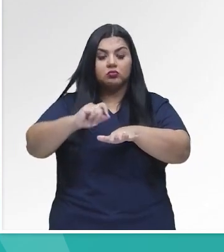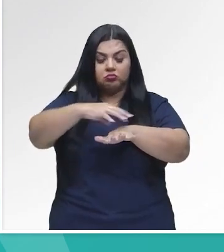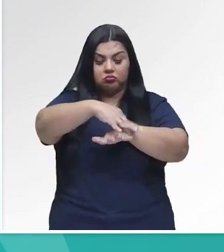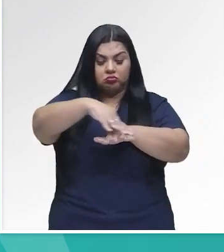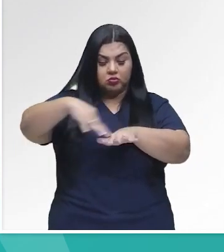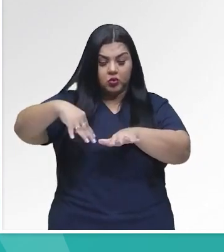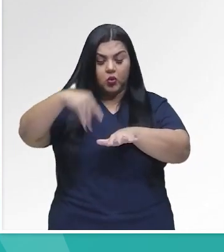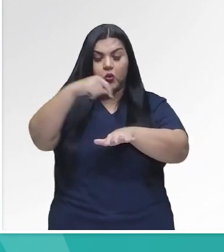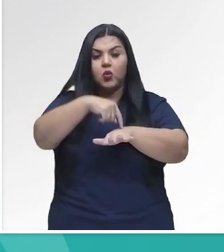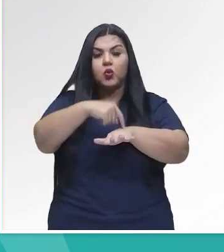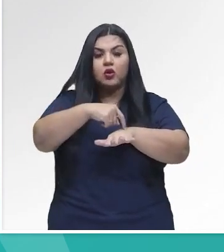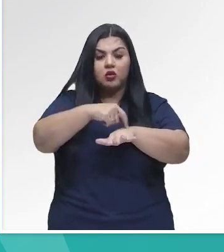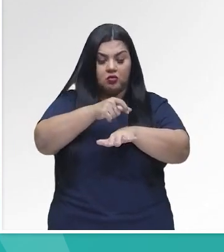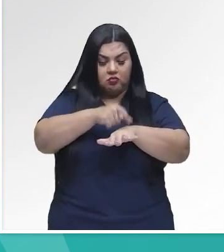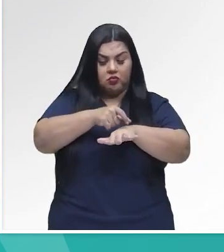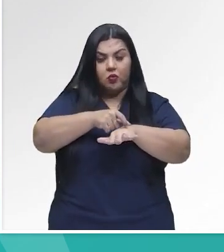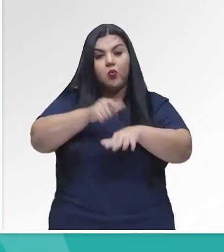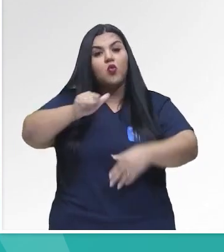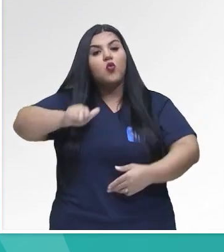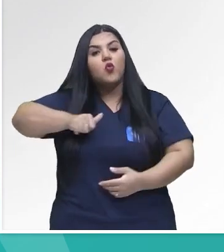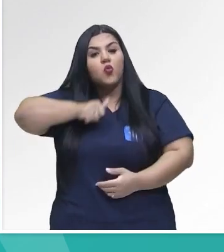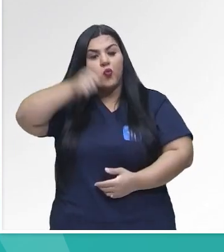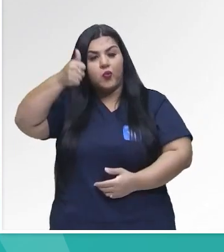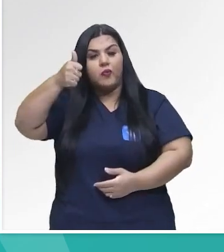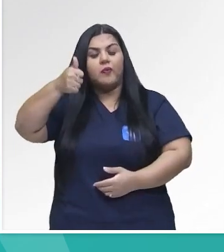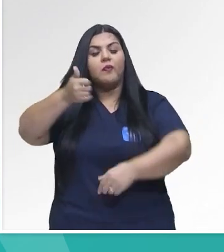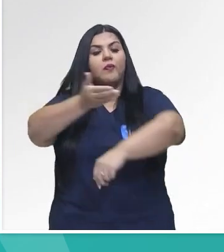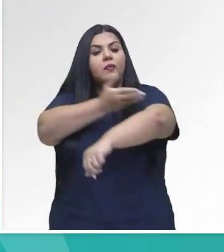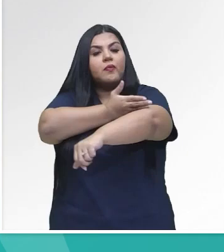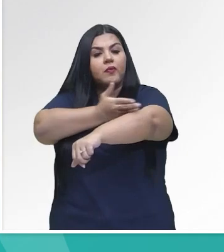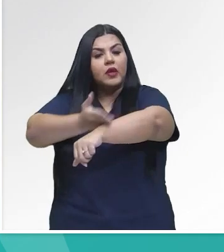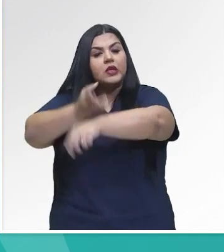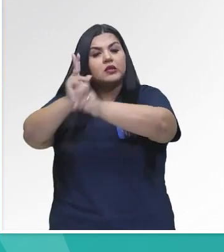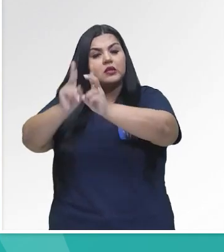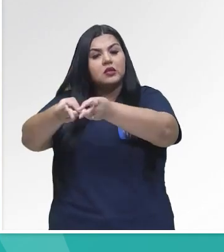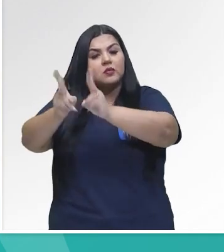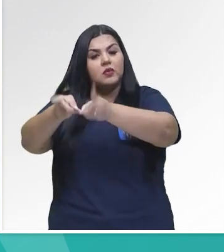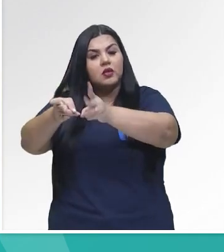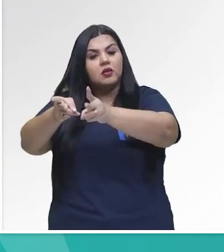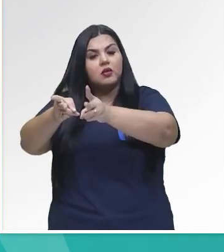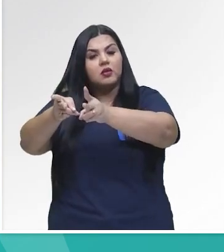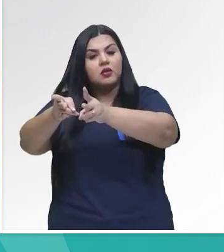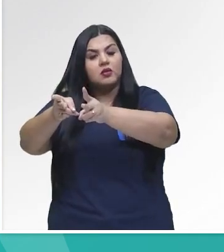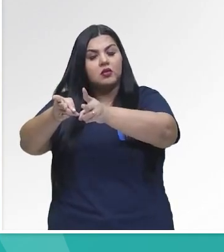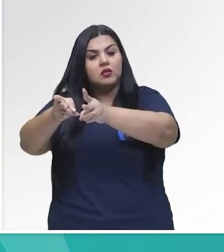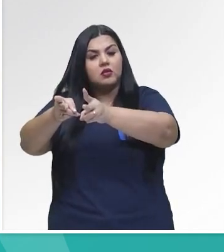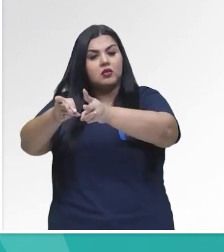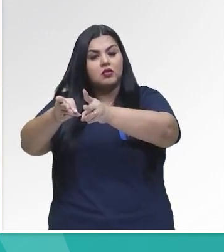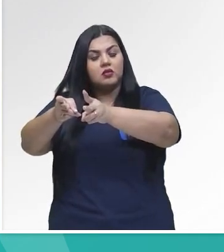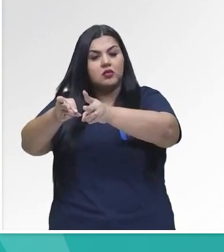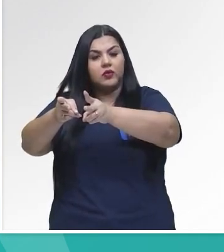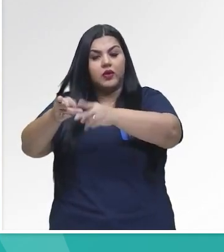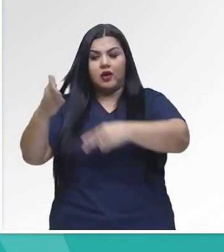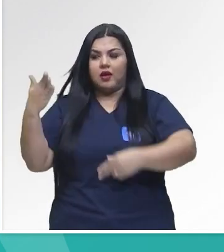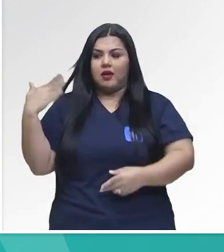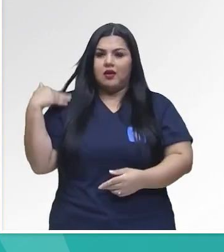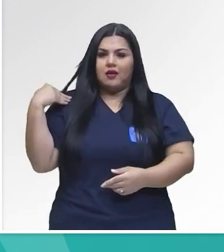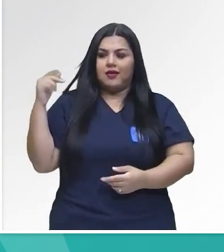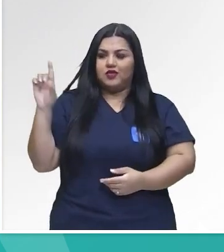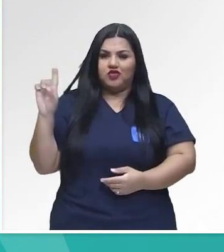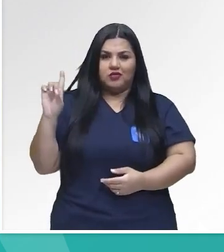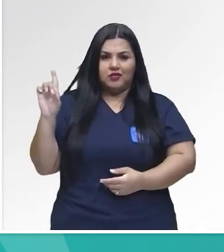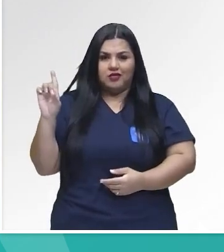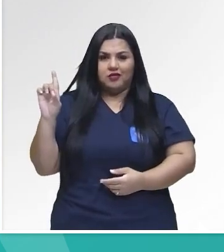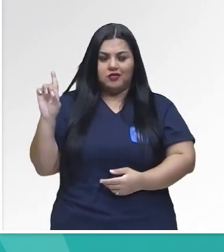quadrado branco, o primeiro quadrado branco, ele sempre tem que ficar à direita do jogador, sempre